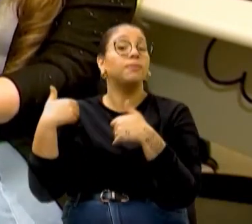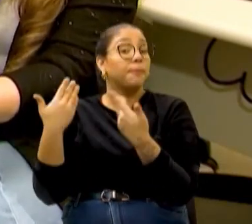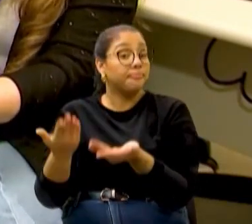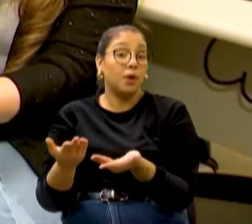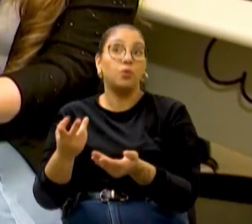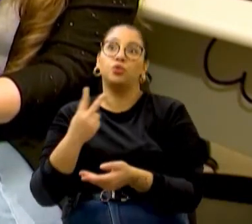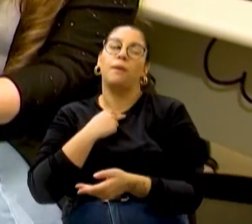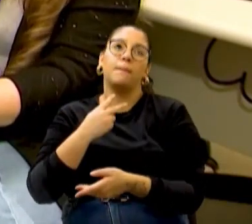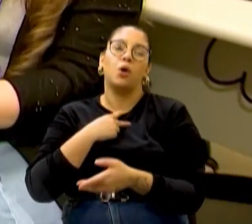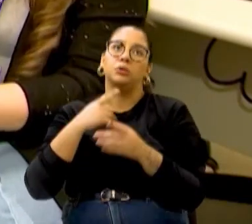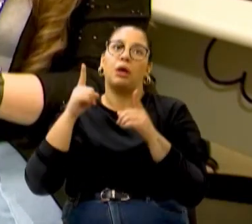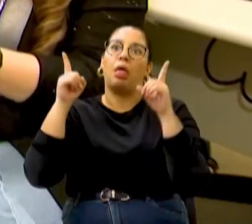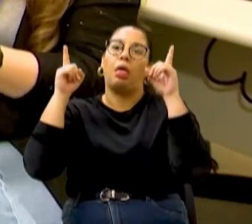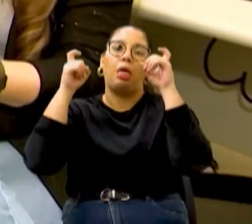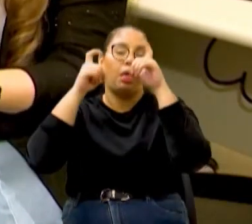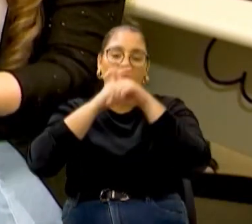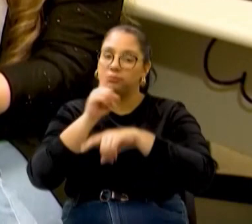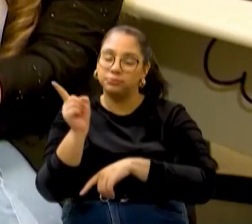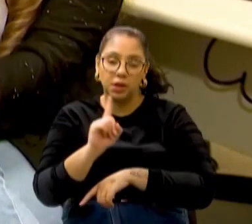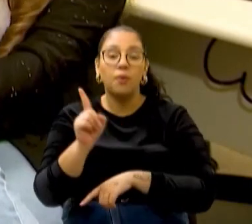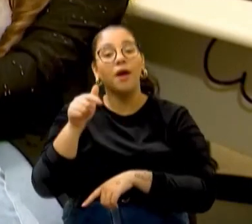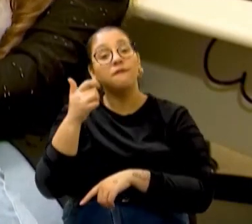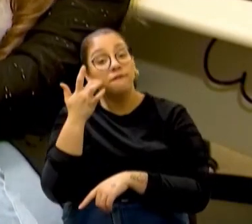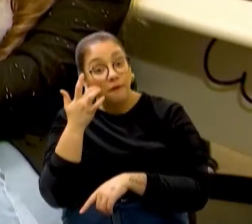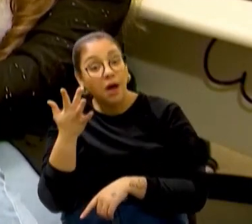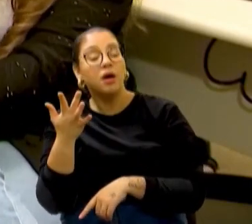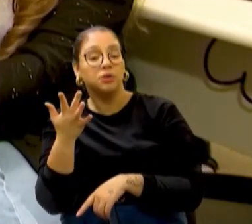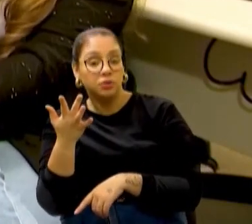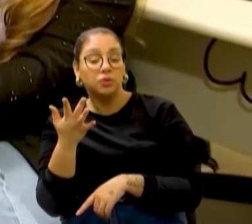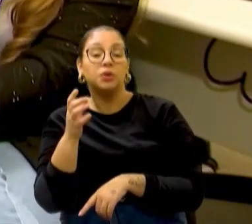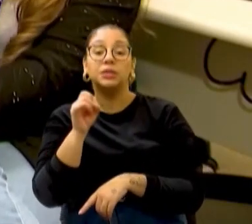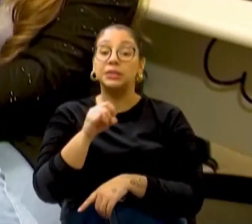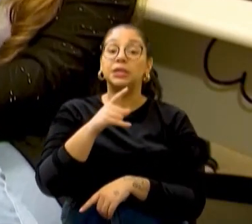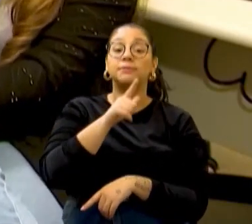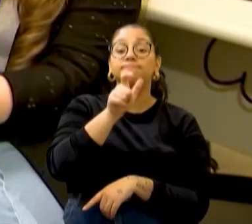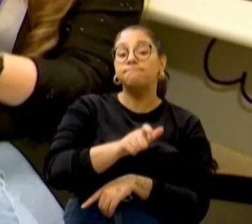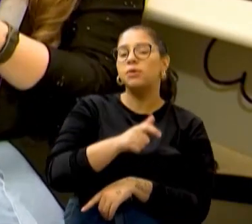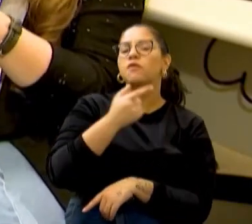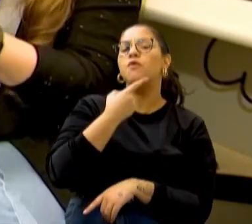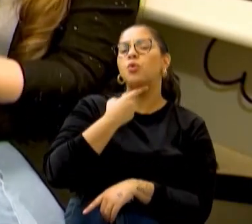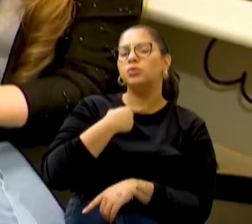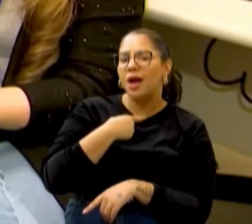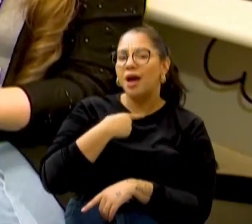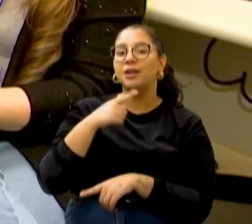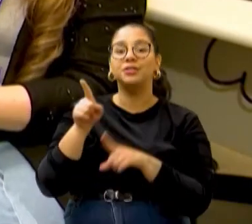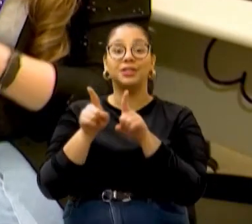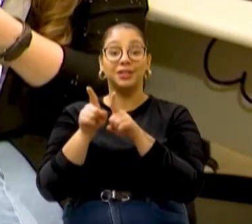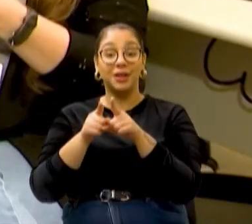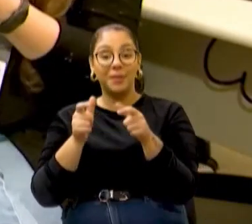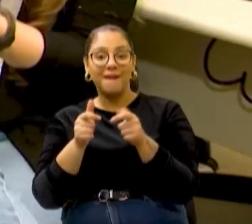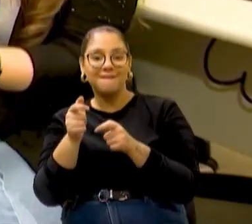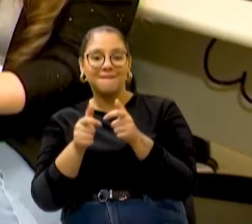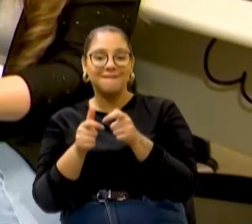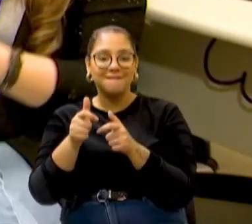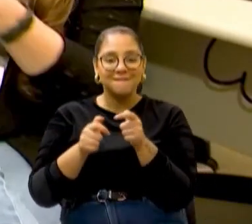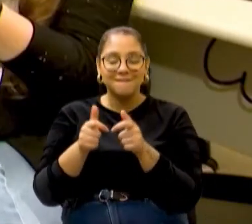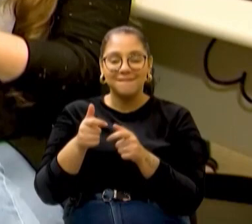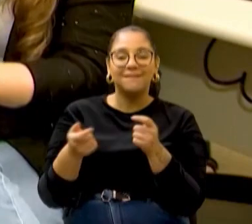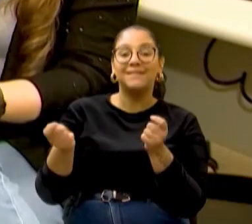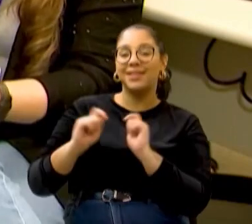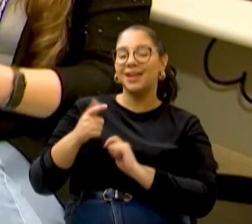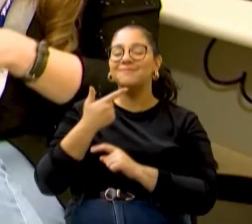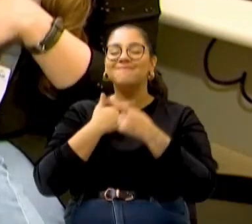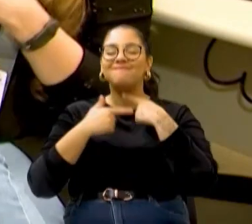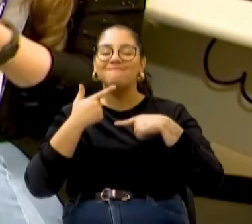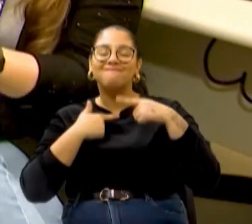consigam desenvolver um projeto então não poderia ser nada muito complicado então eu jogo fácil acho que quem tiver vontade né e videogame